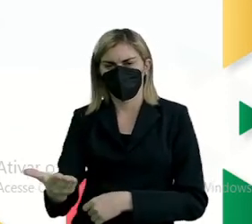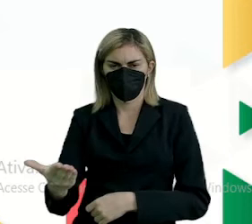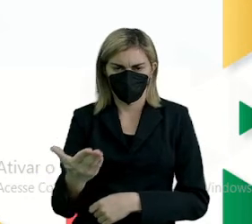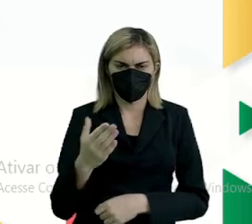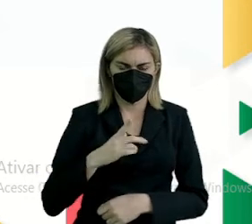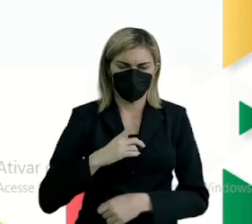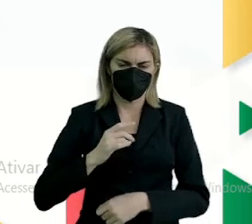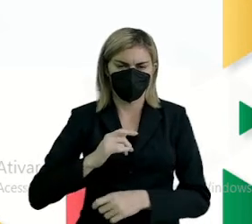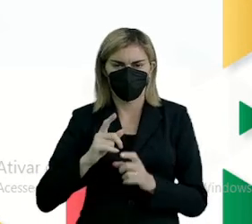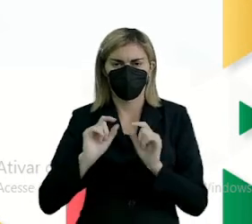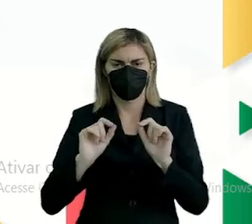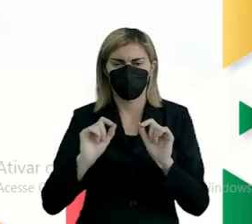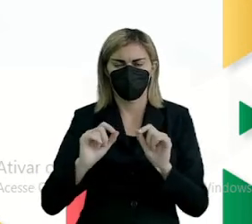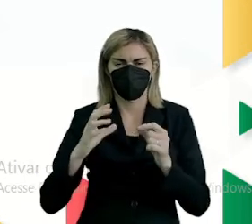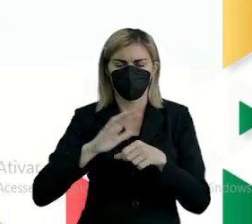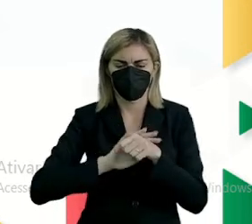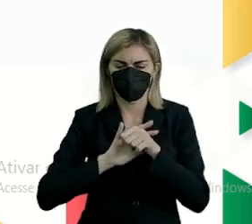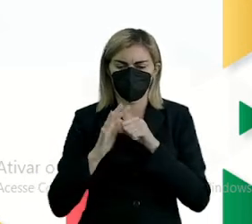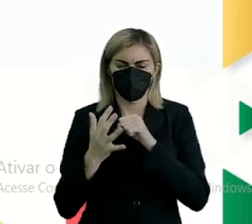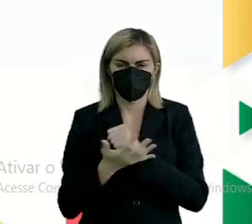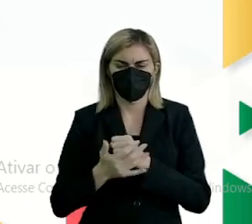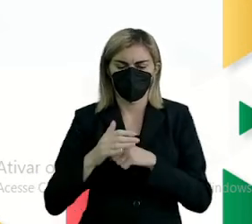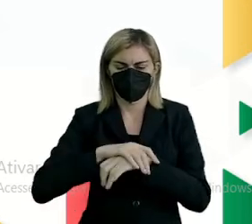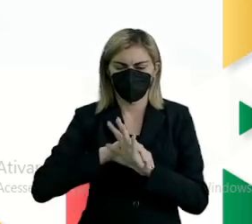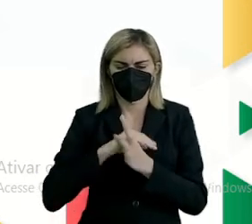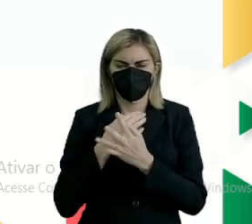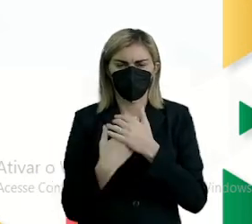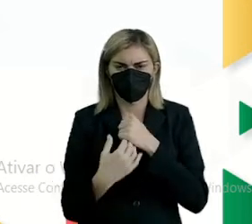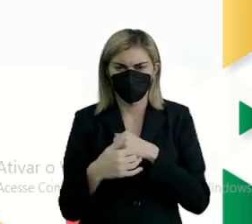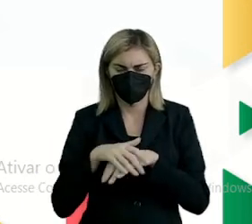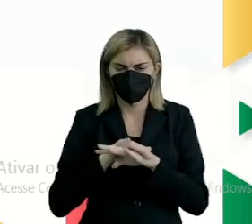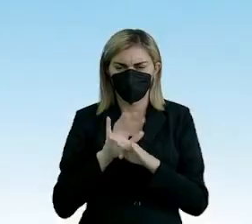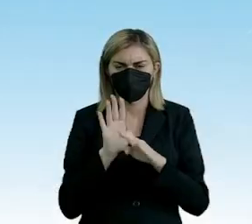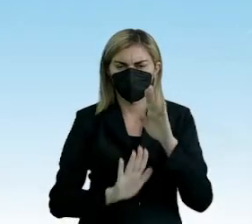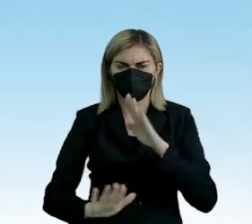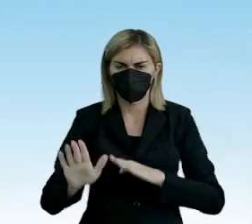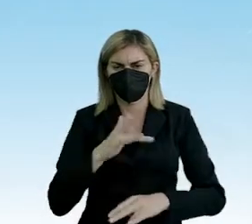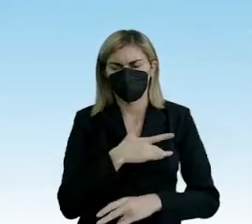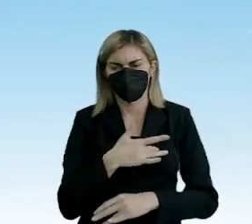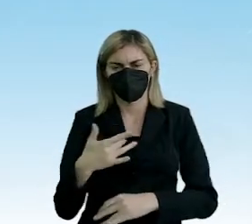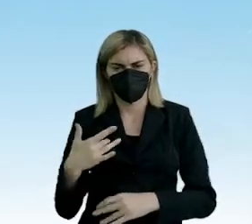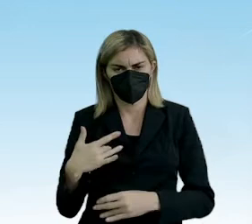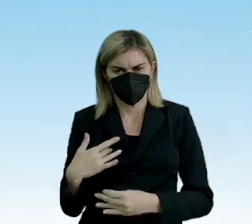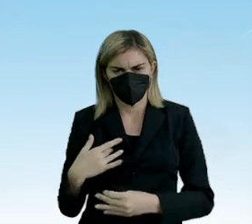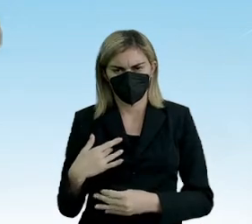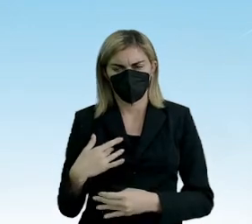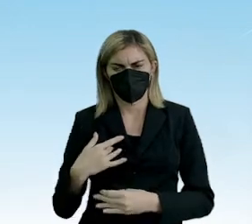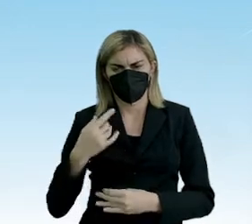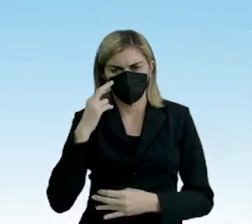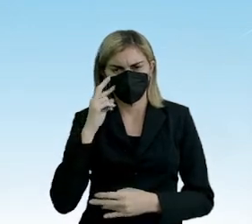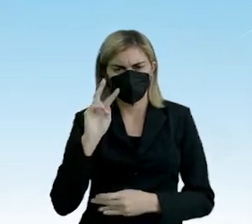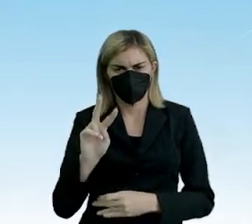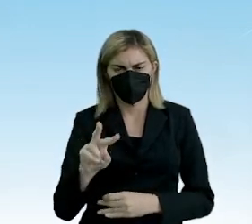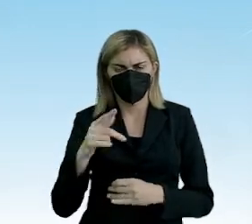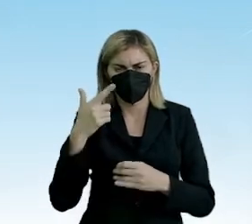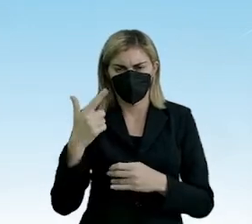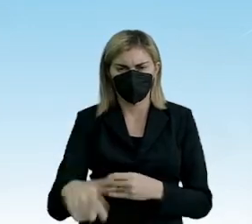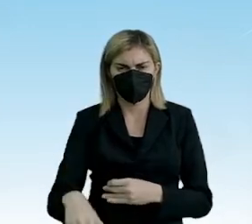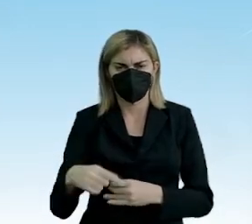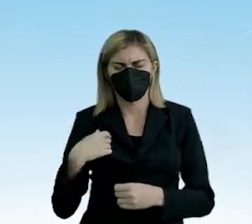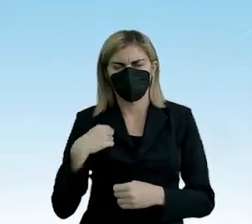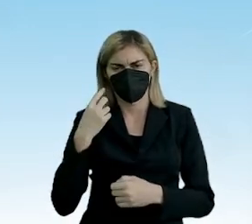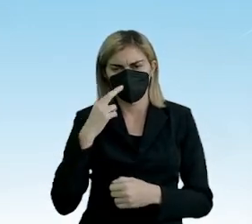que contra a Covid, lavar as mãos, cuidar da saúde. Então veja só, mais uma